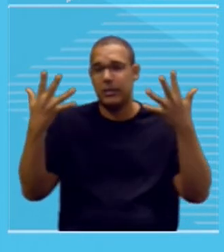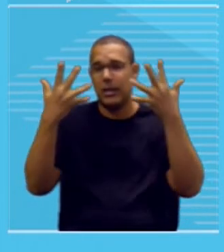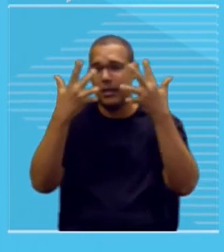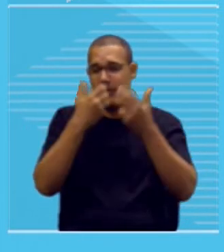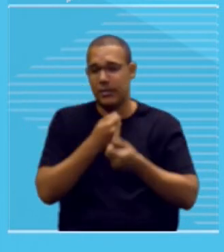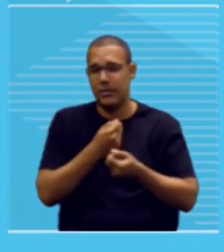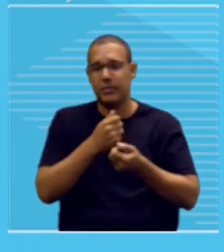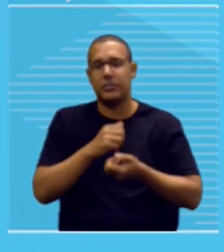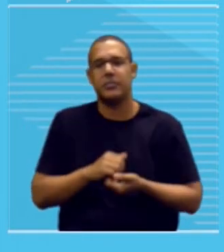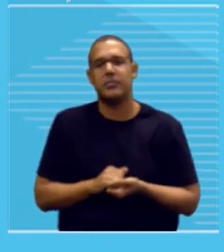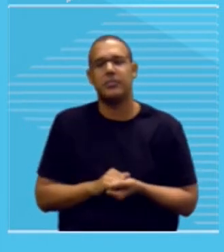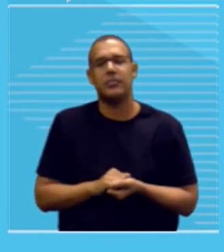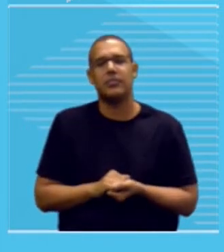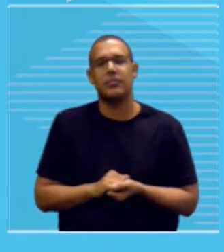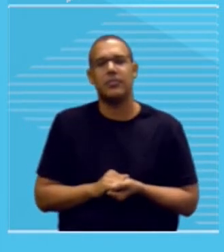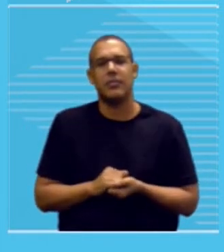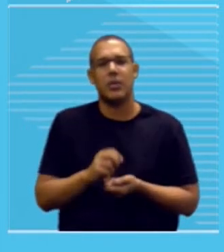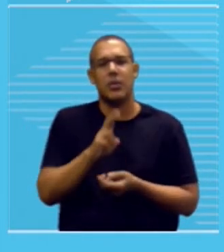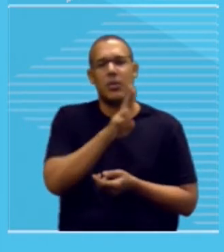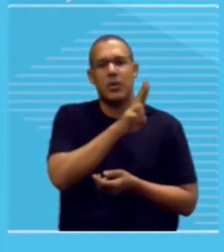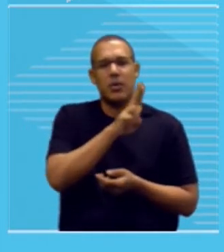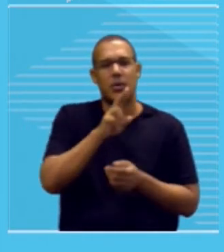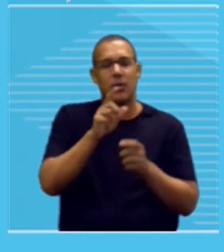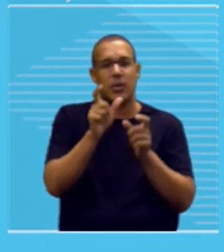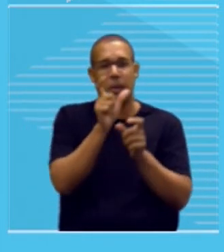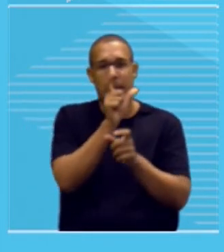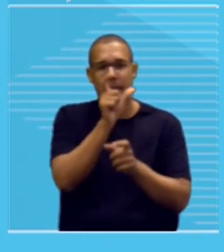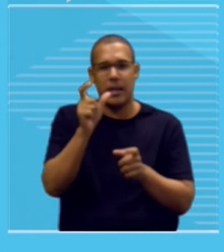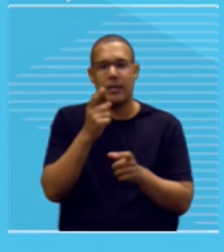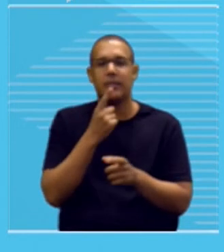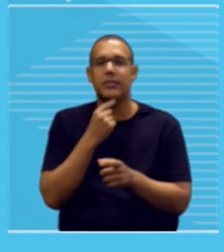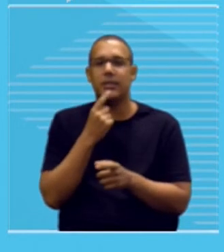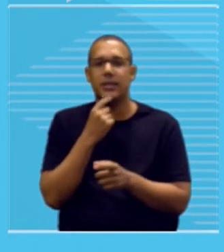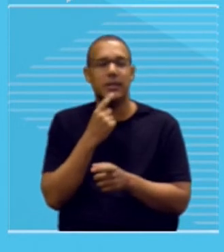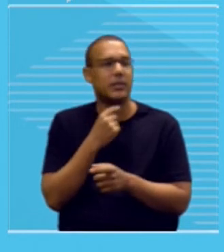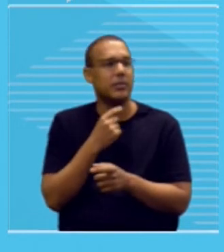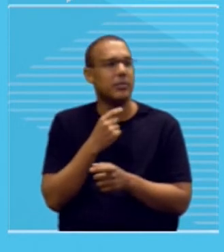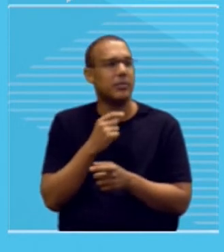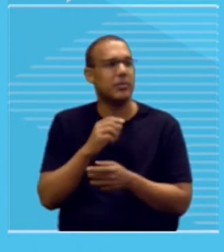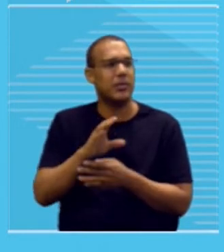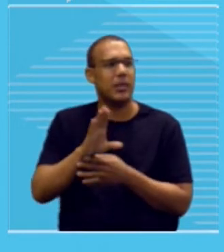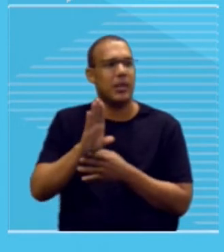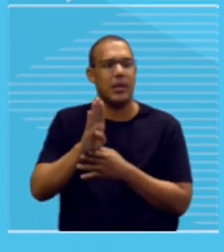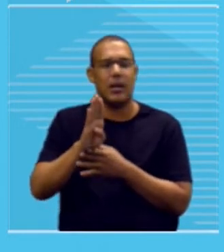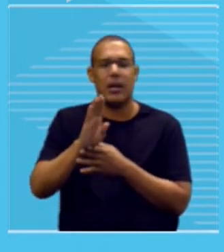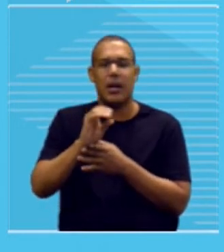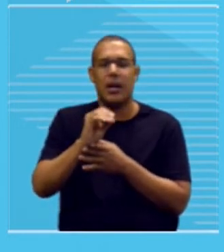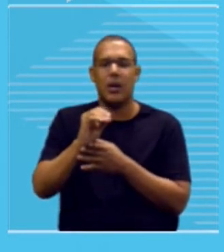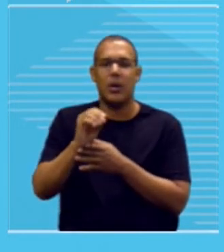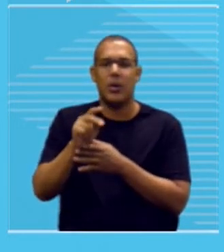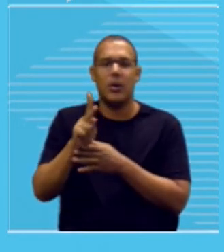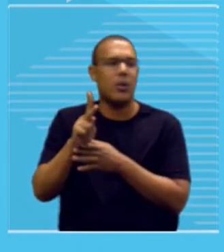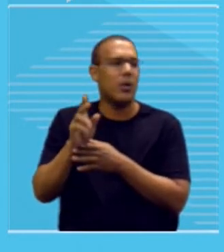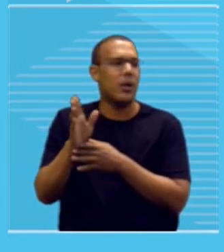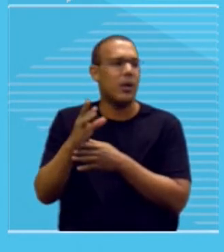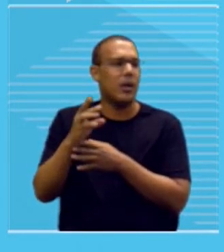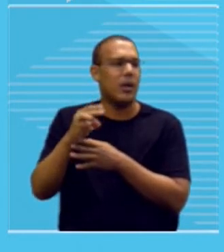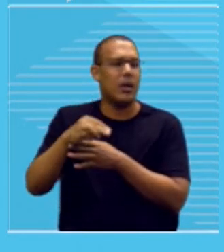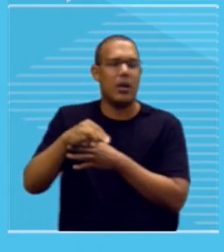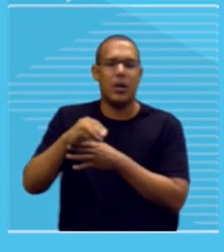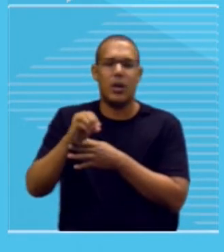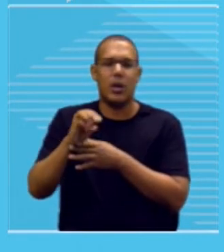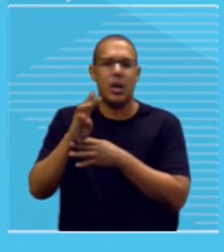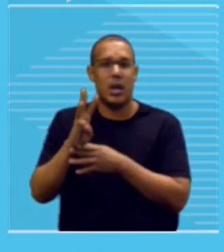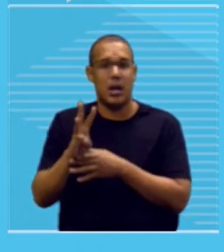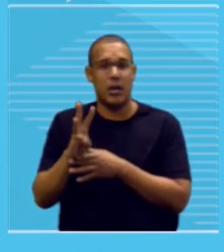outra expressão em vermelho eu tenho aqui ó book Now Será que vai ser